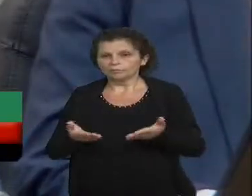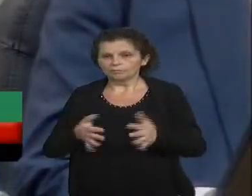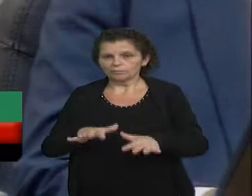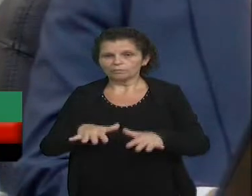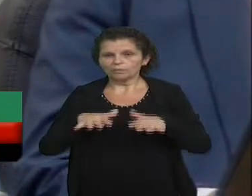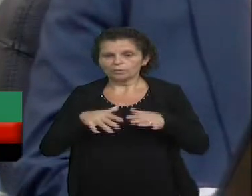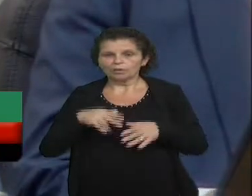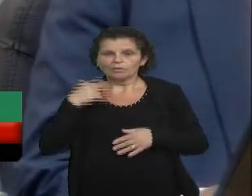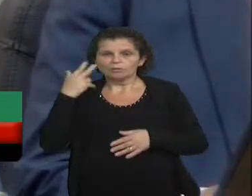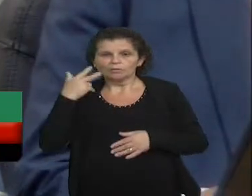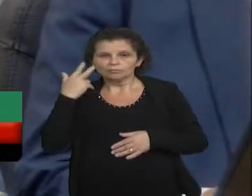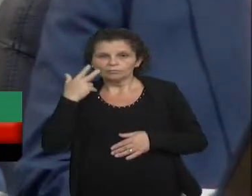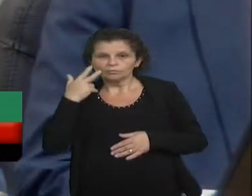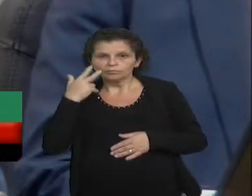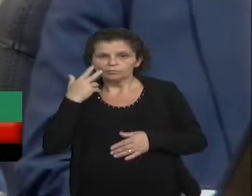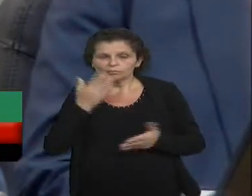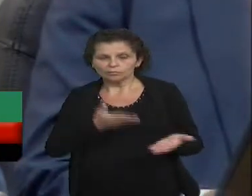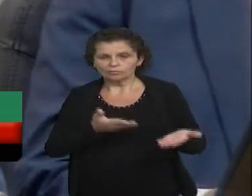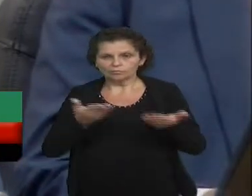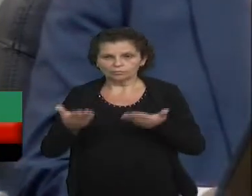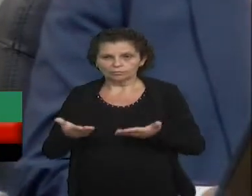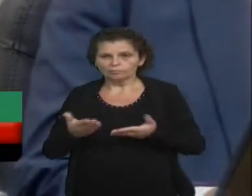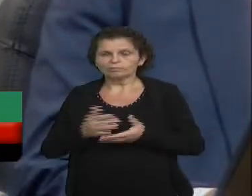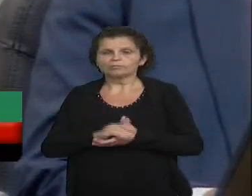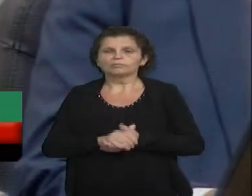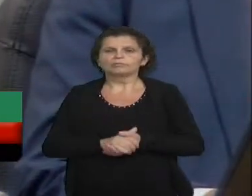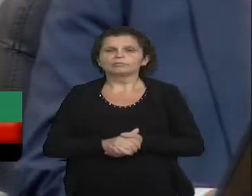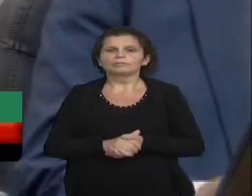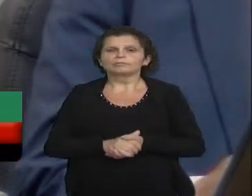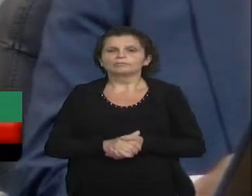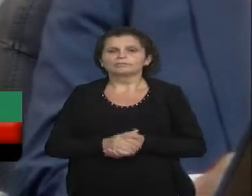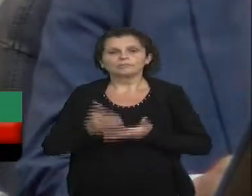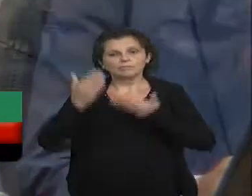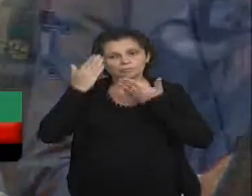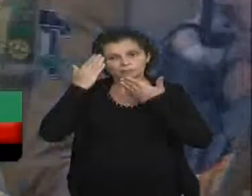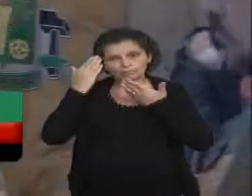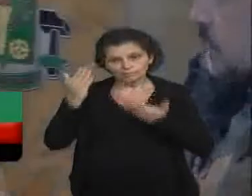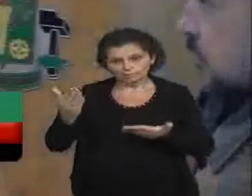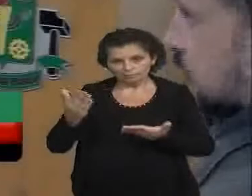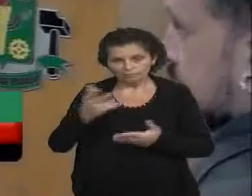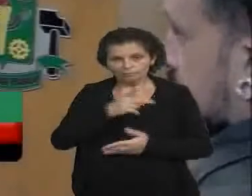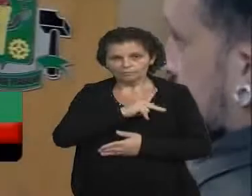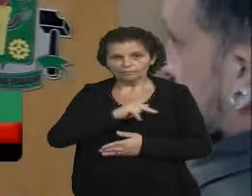para que os vereadores possam recebê-los. Obrigado, presidente.